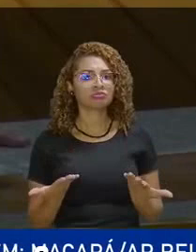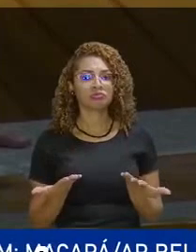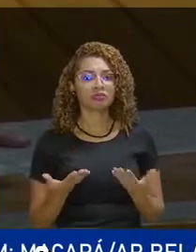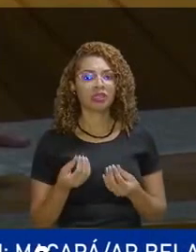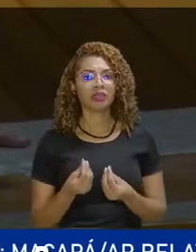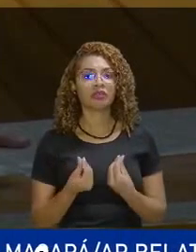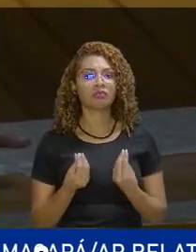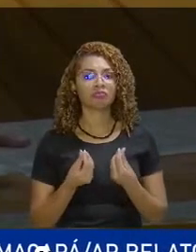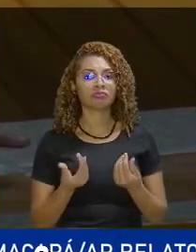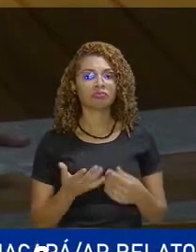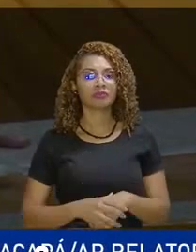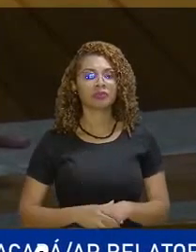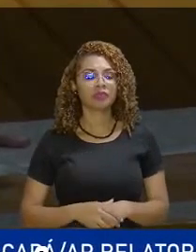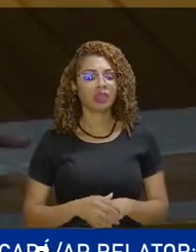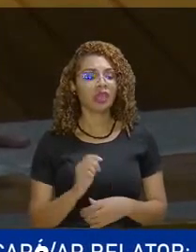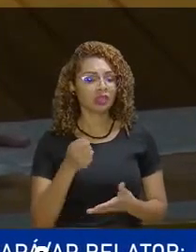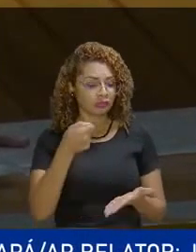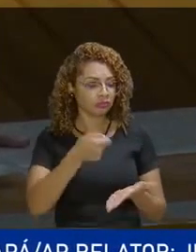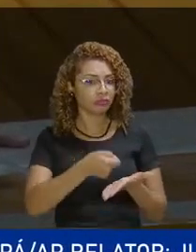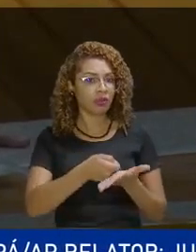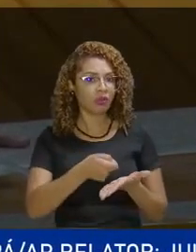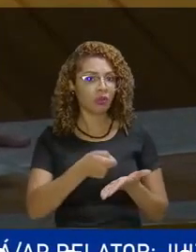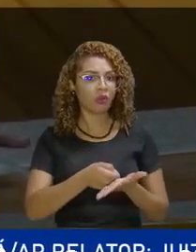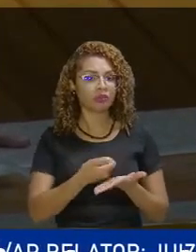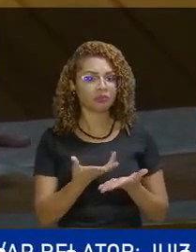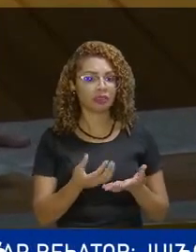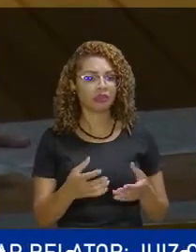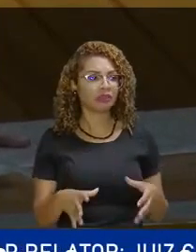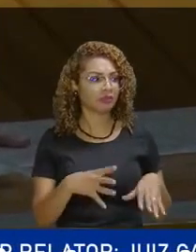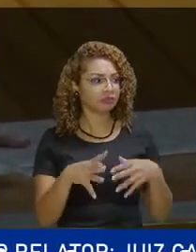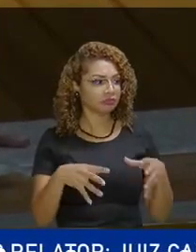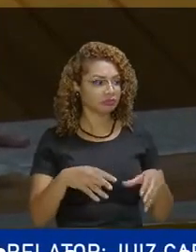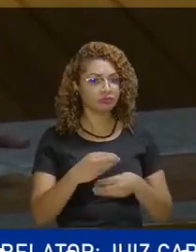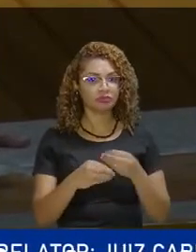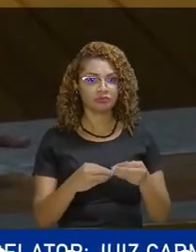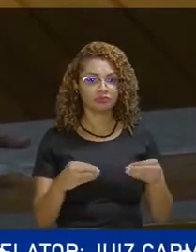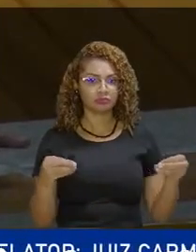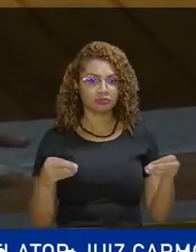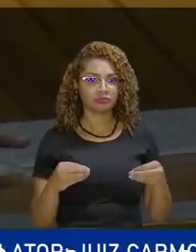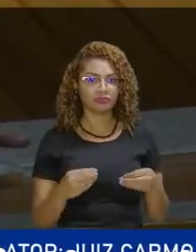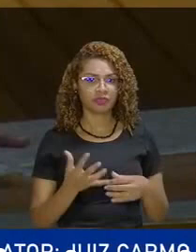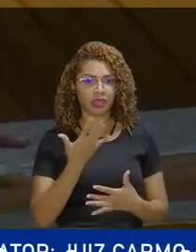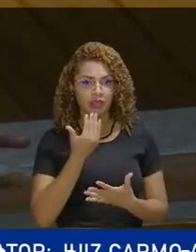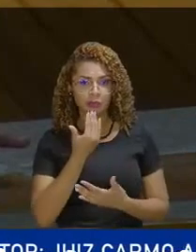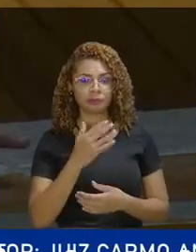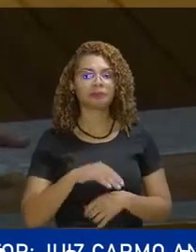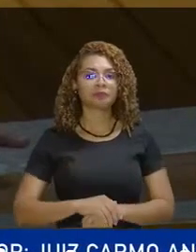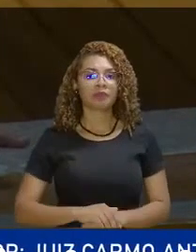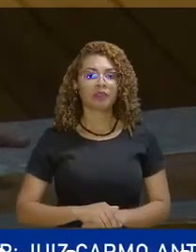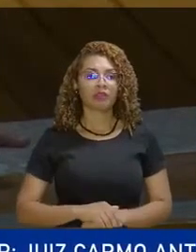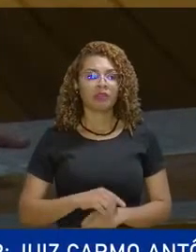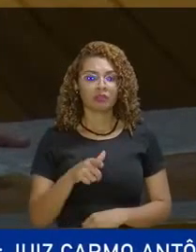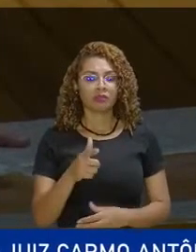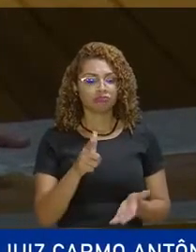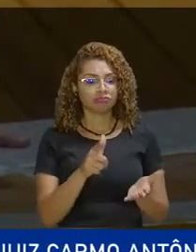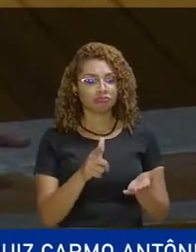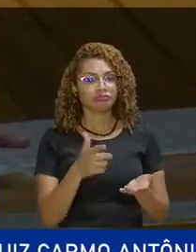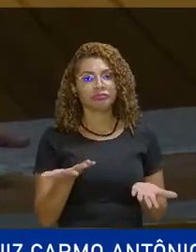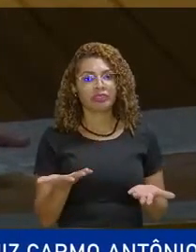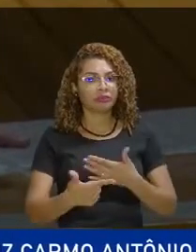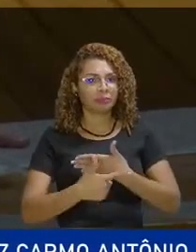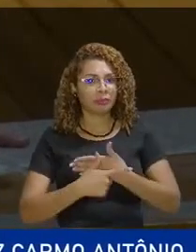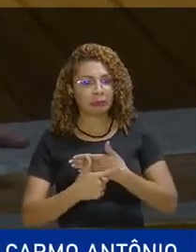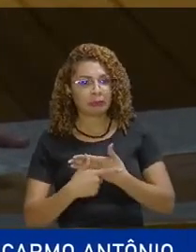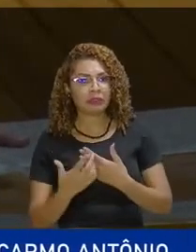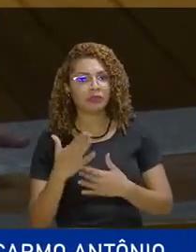quanto a quem pagou as cestas em Macapá. Porque ele disse que o papel dele era único e exclusivamente fazer transporte, enquanto